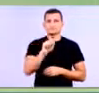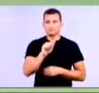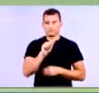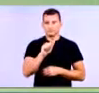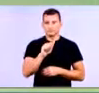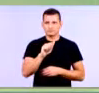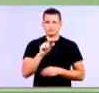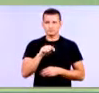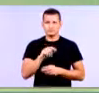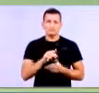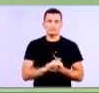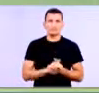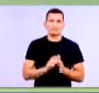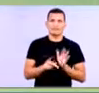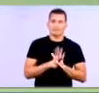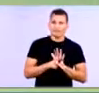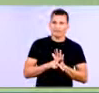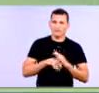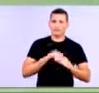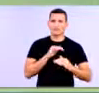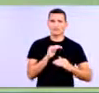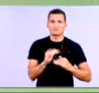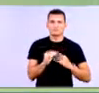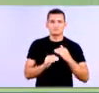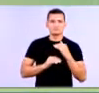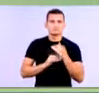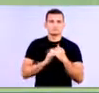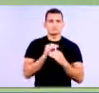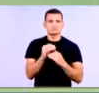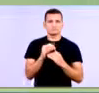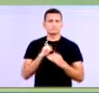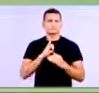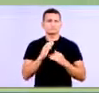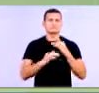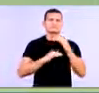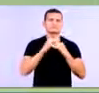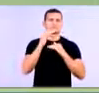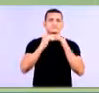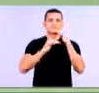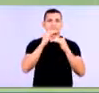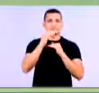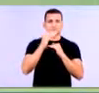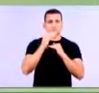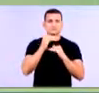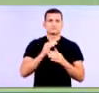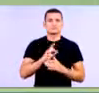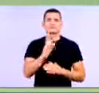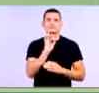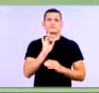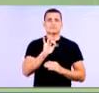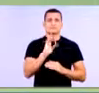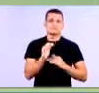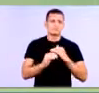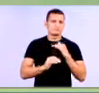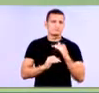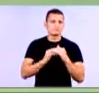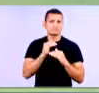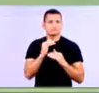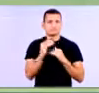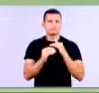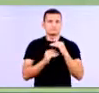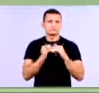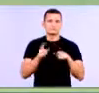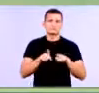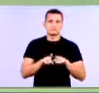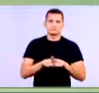próprios processos que estão em constante evolução. E mais, não só os processos, as